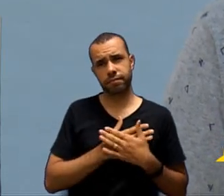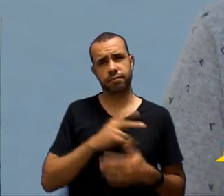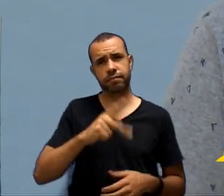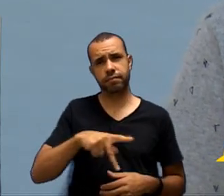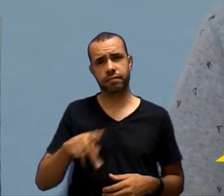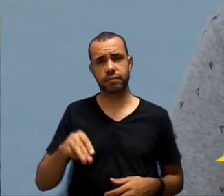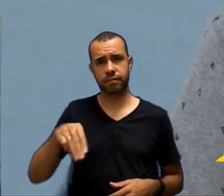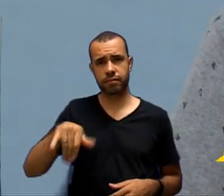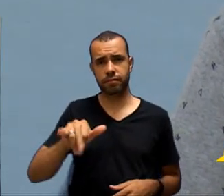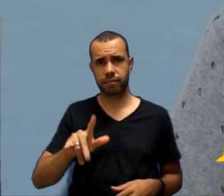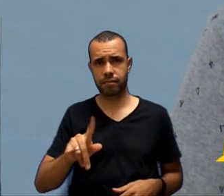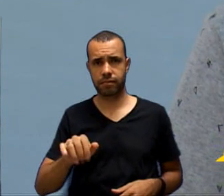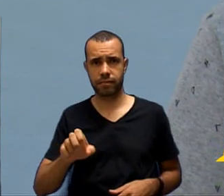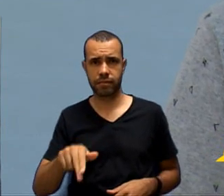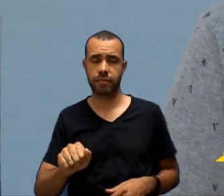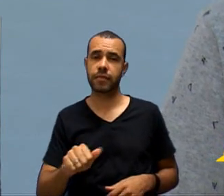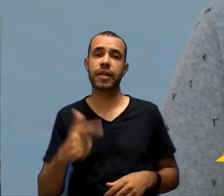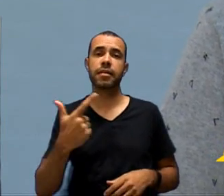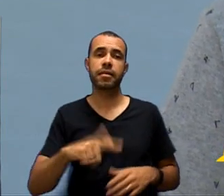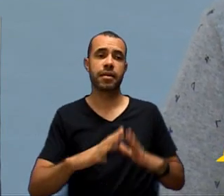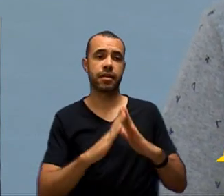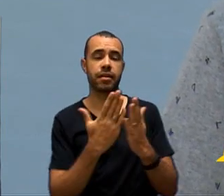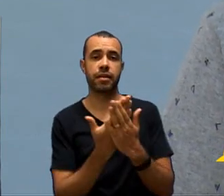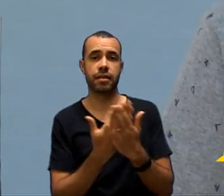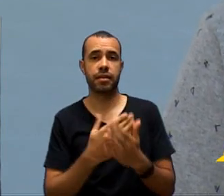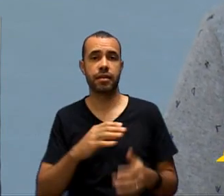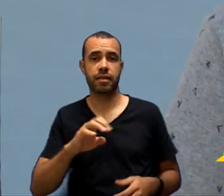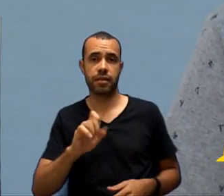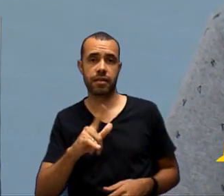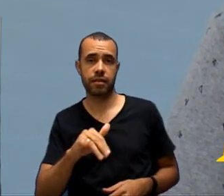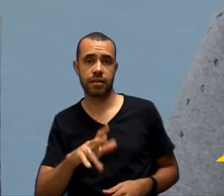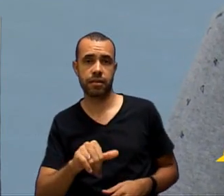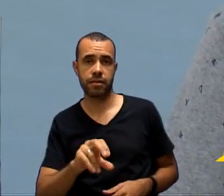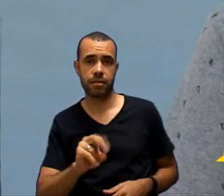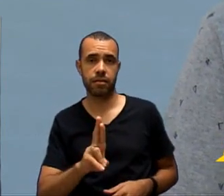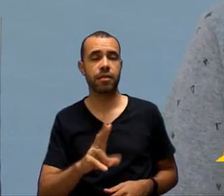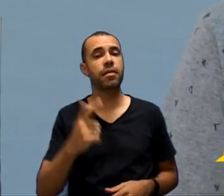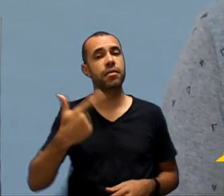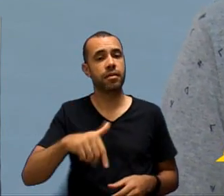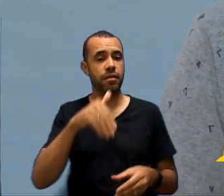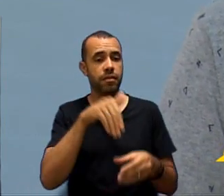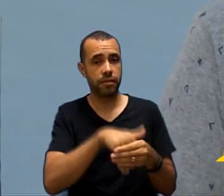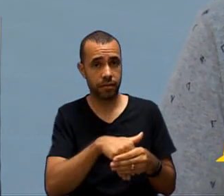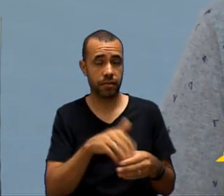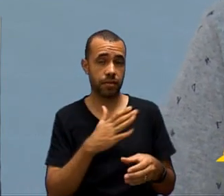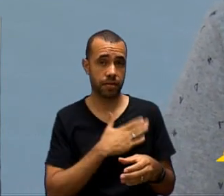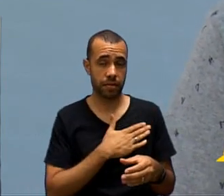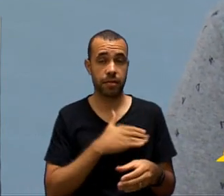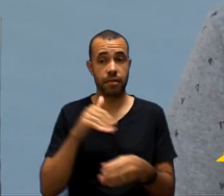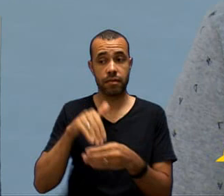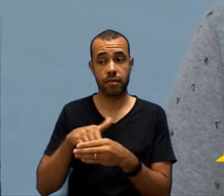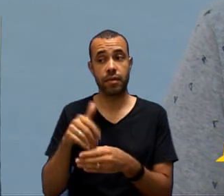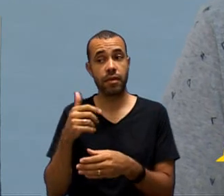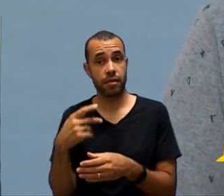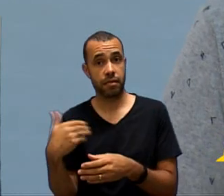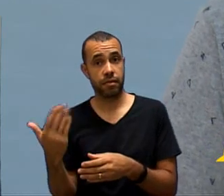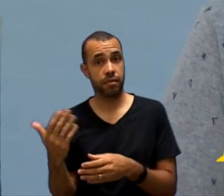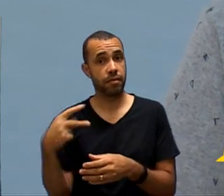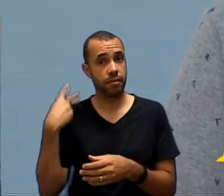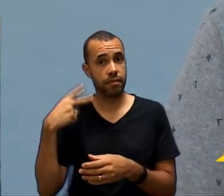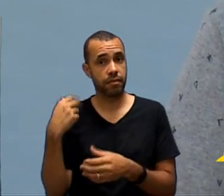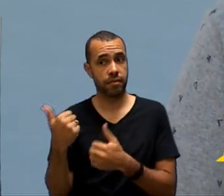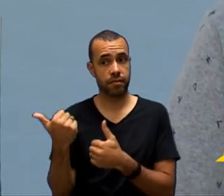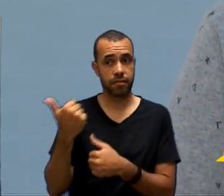da nossa escola Leonor Pinto Thomas, que confiaram seu voto a mim e à minha vereadora suplente Luana,